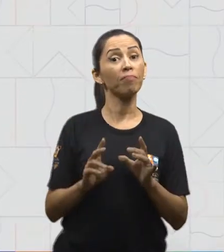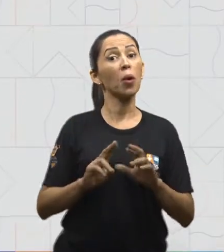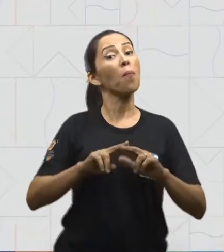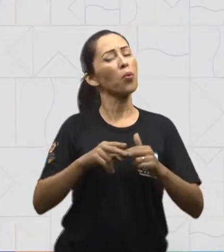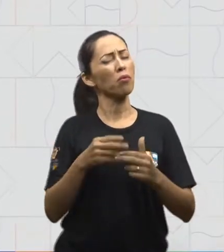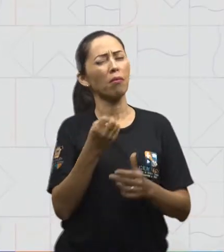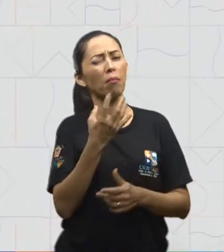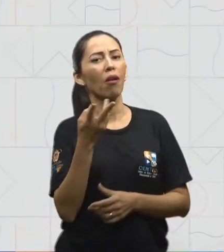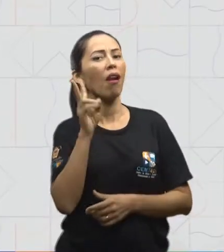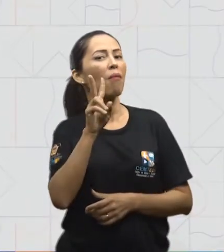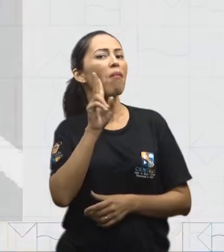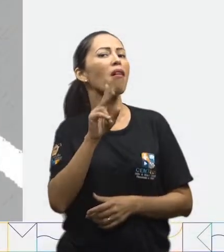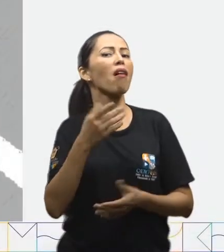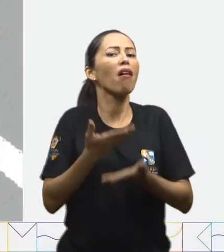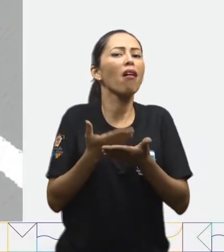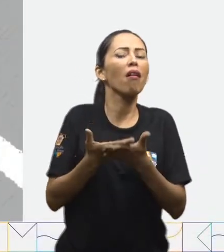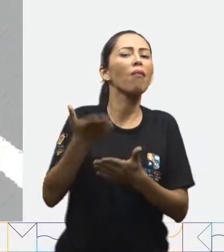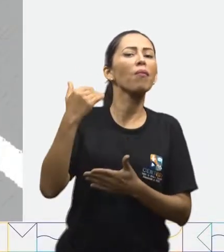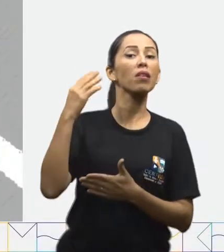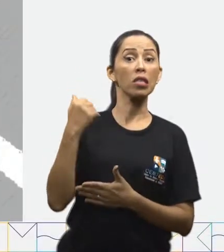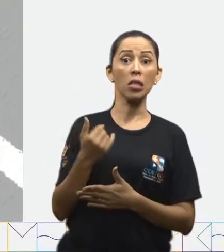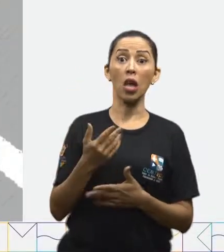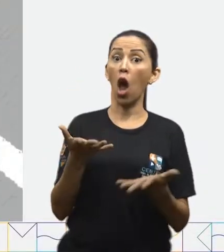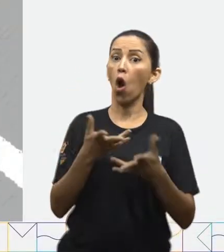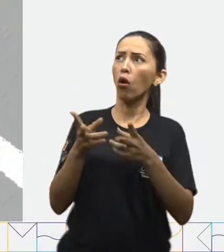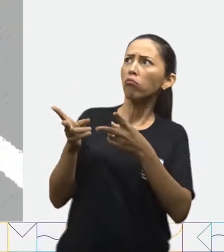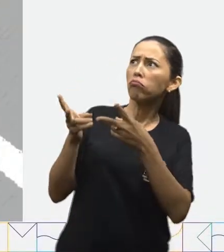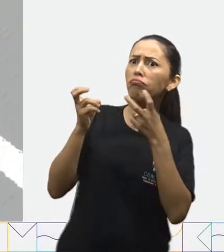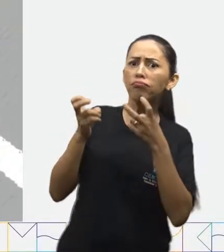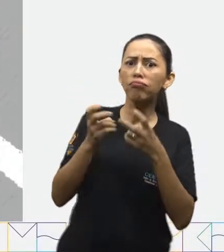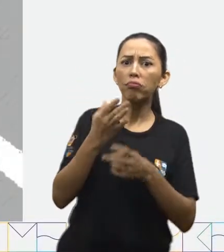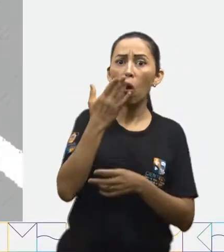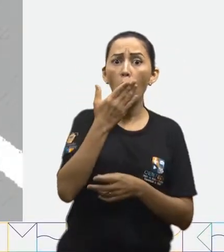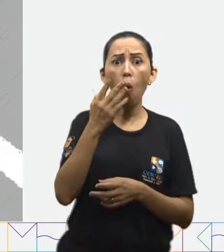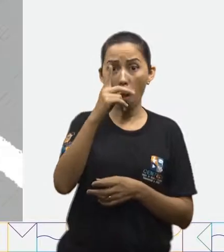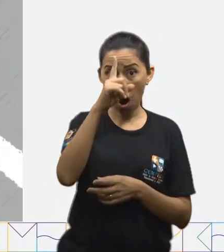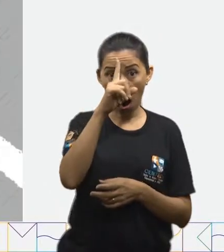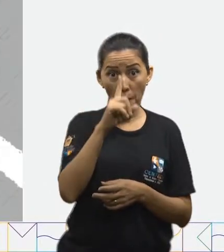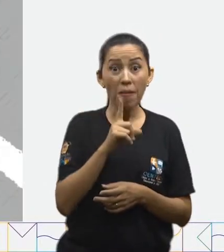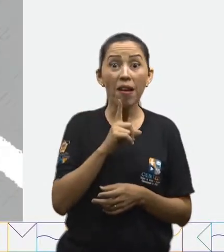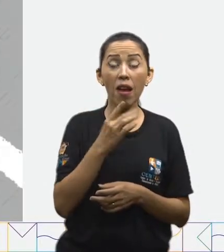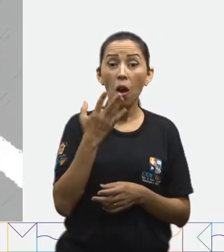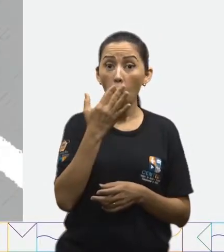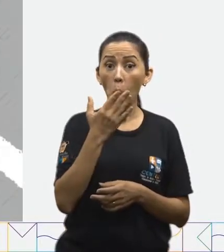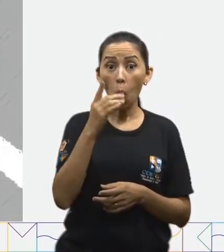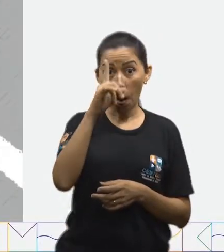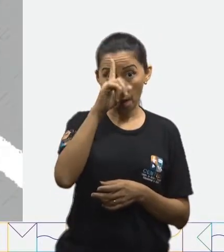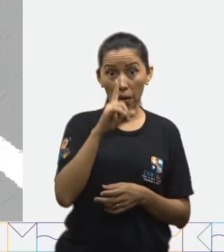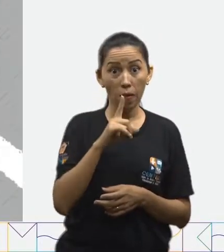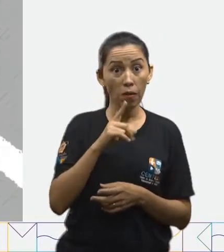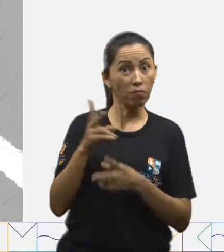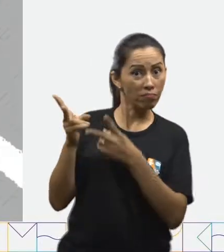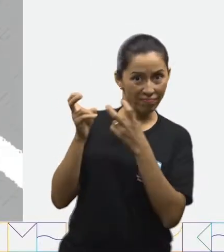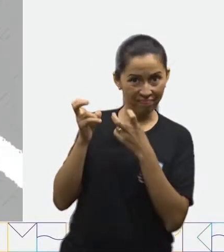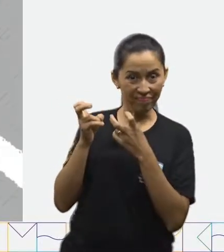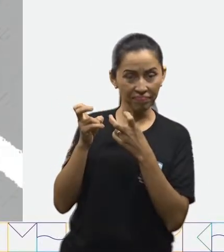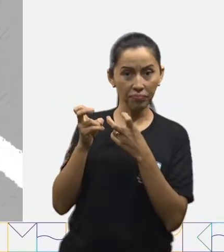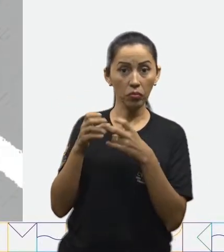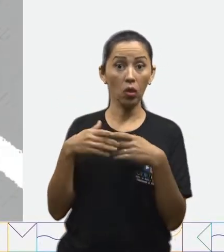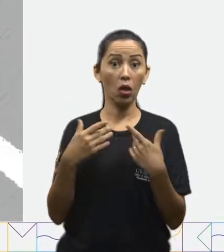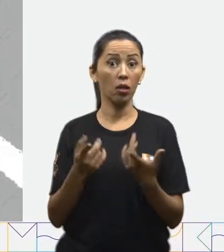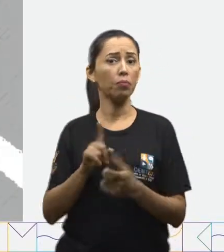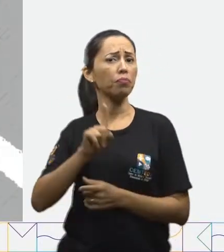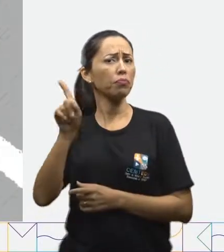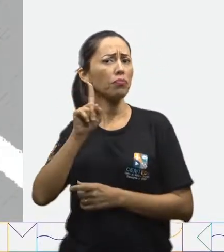aulas anteriores. Observe essas áreas no mapa em amarelo. Consegue observar? Pois é,